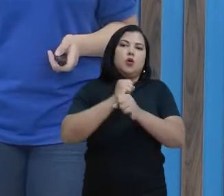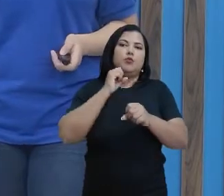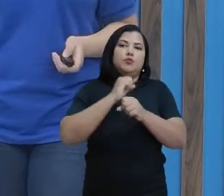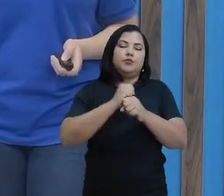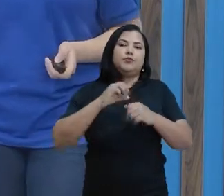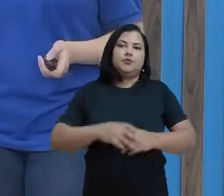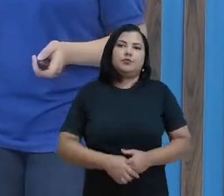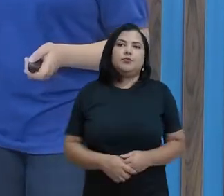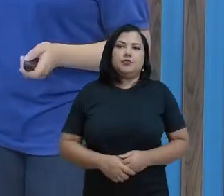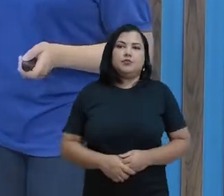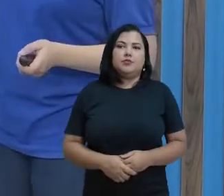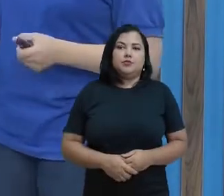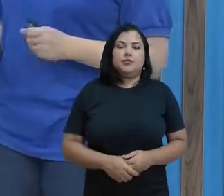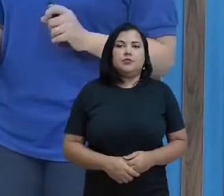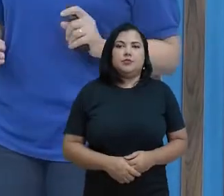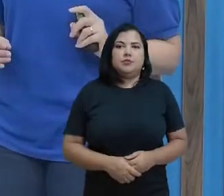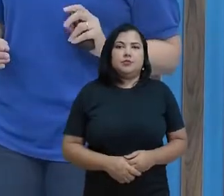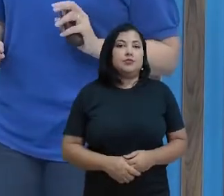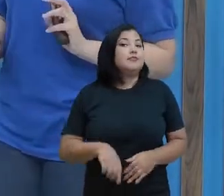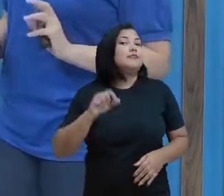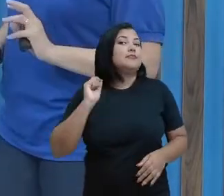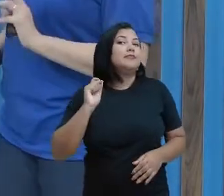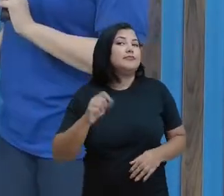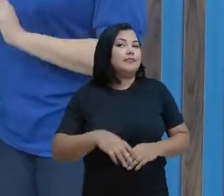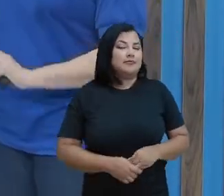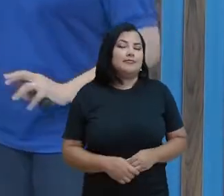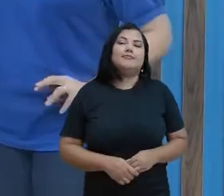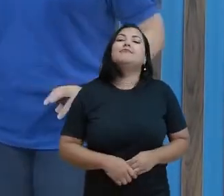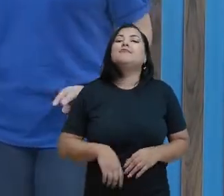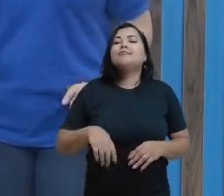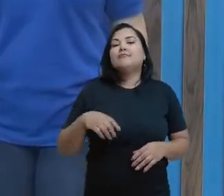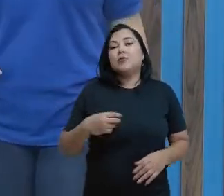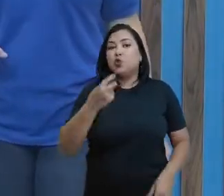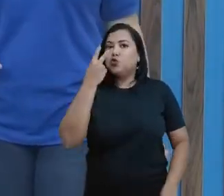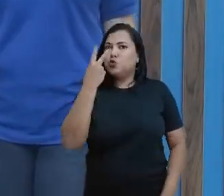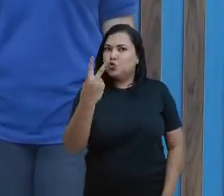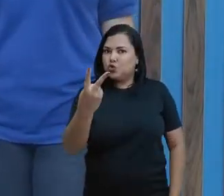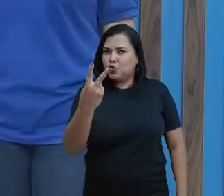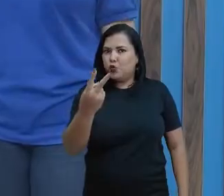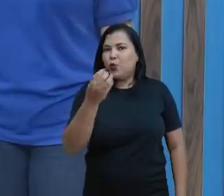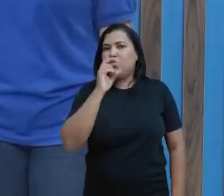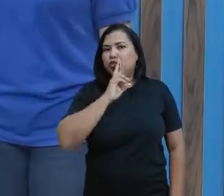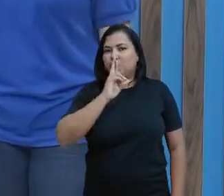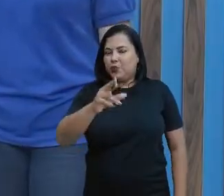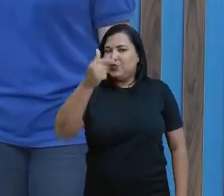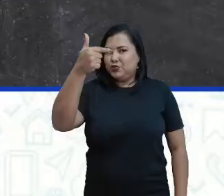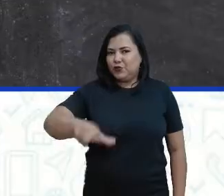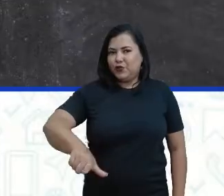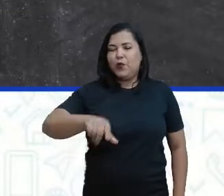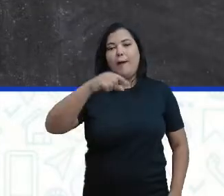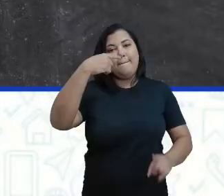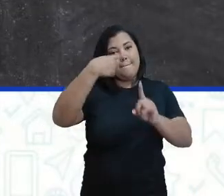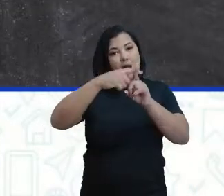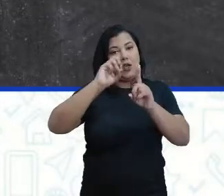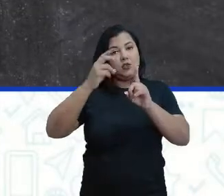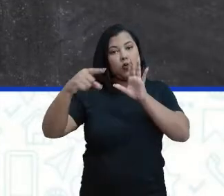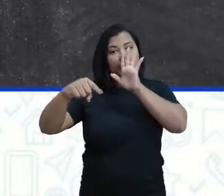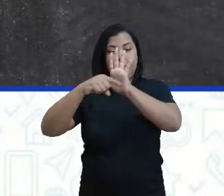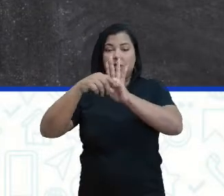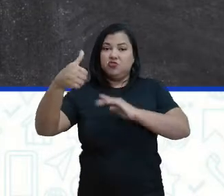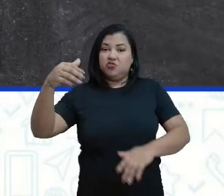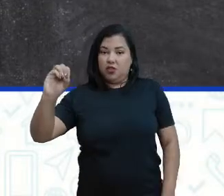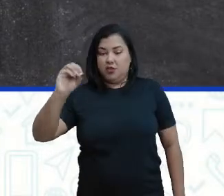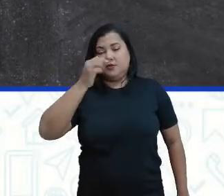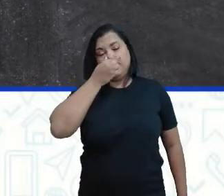do 100, a gente vai achar quem? Dois valores de novo, né? Apareceu aí mais ou menos o 10.